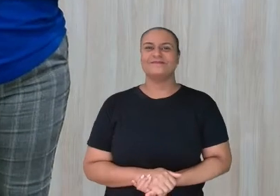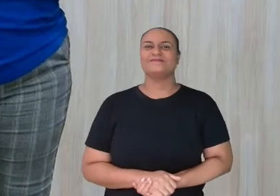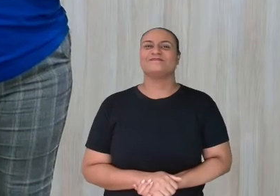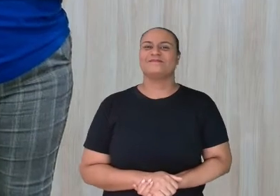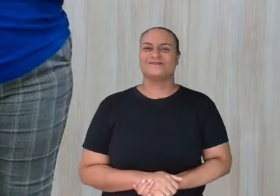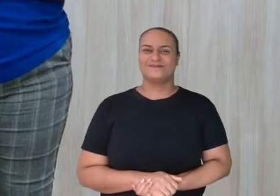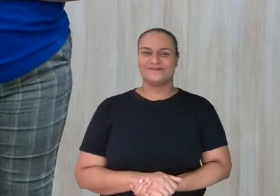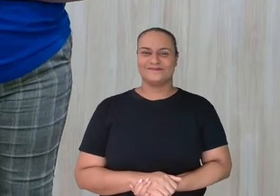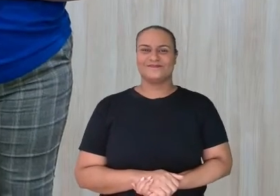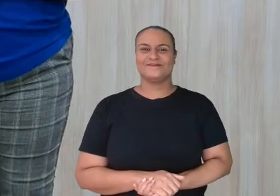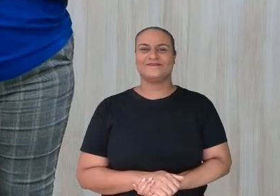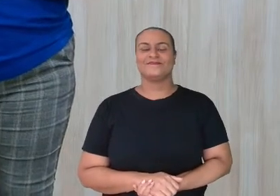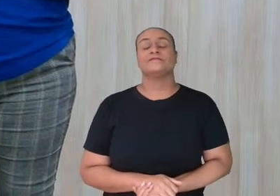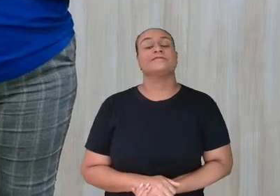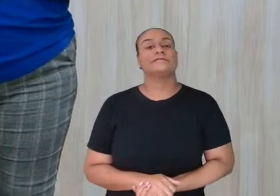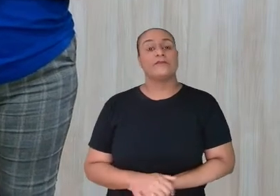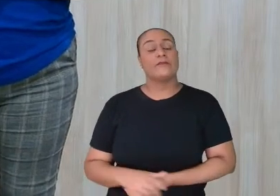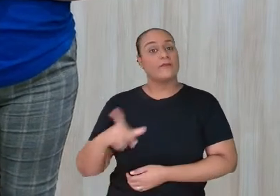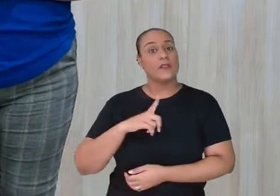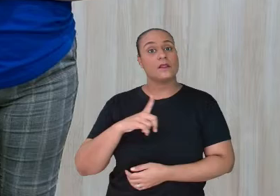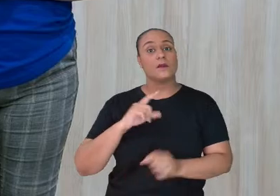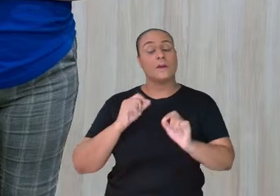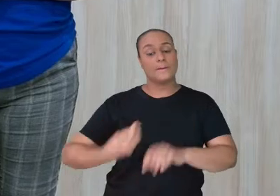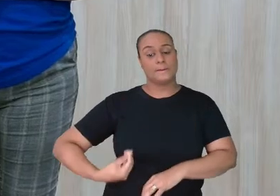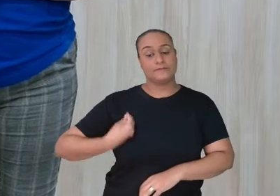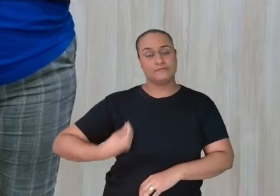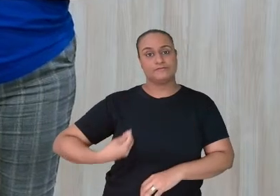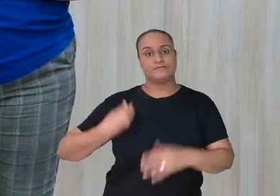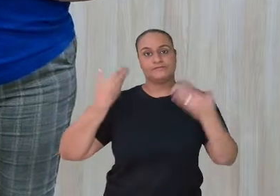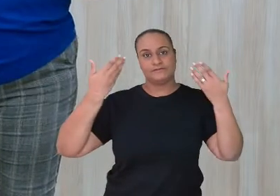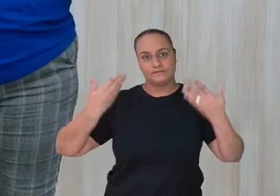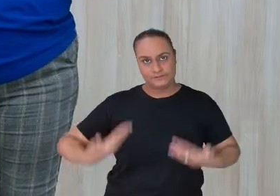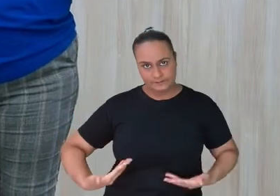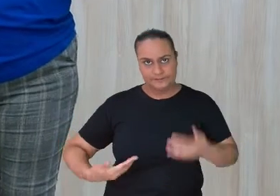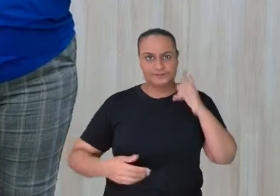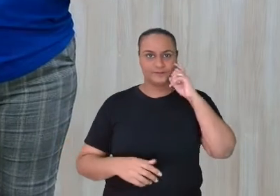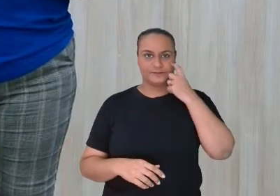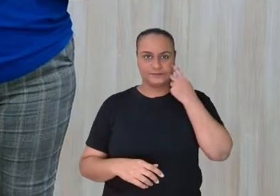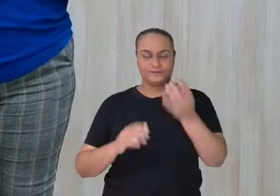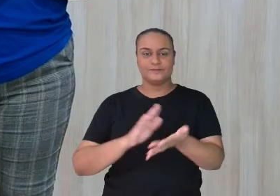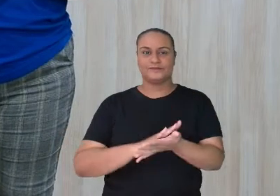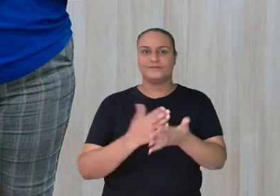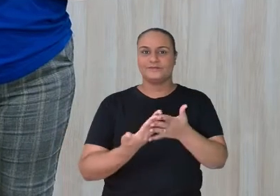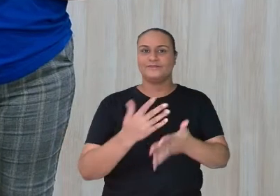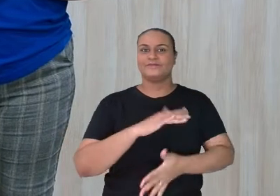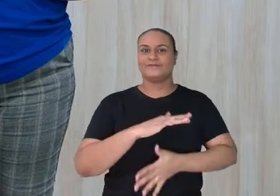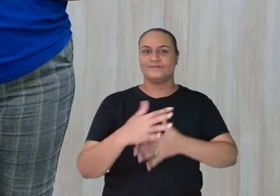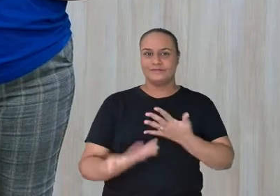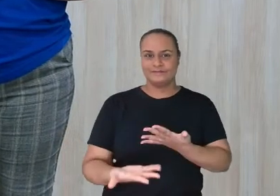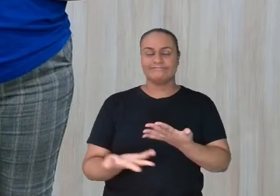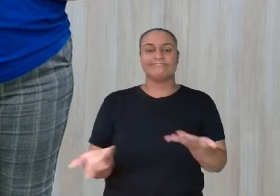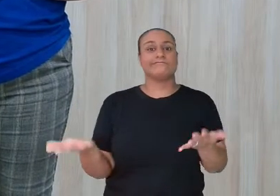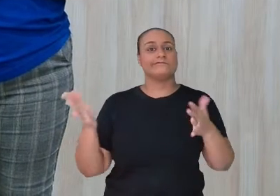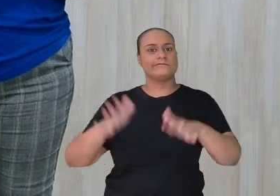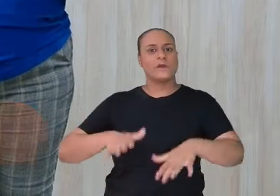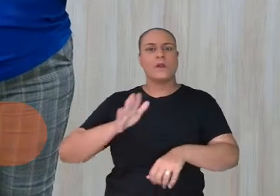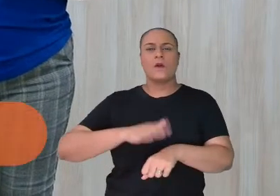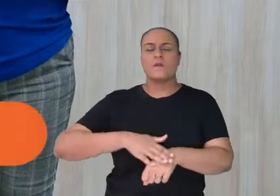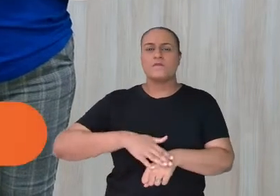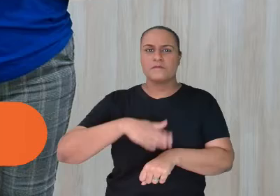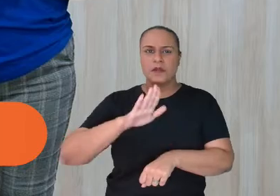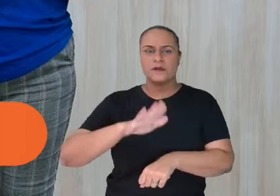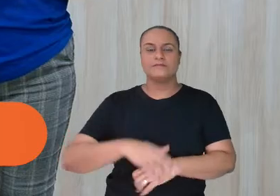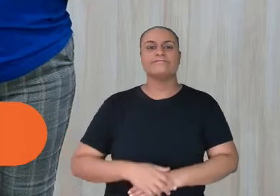Modesta essa Gine. A gente tem a Line aqui também, né? Contribuindo para essa aula ficar mais inclusiva. E